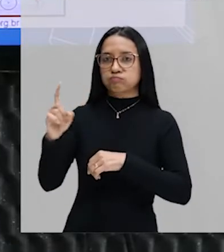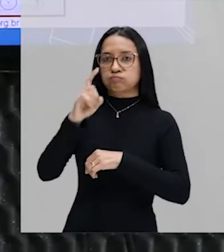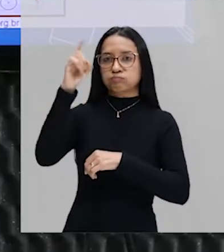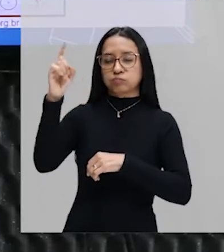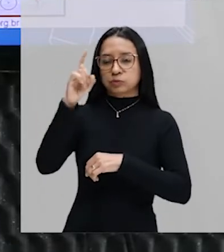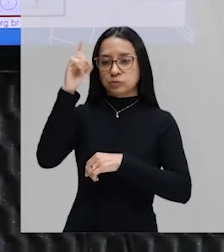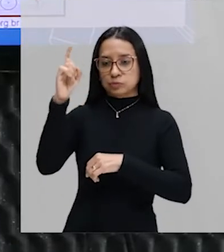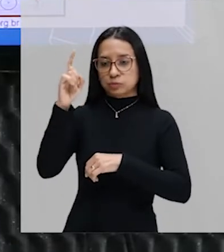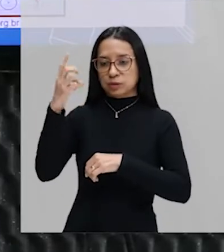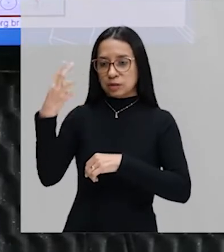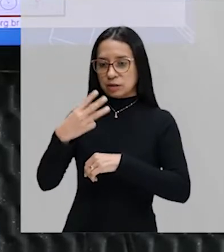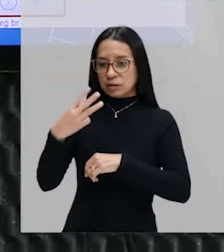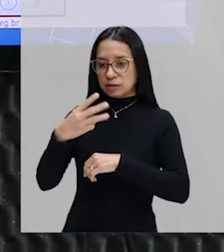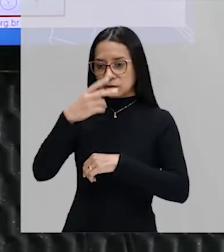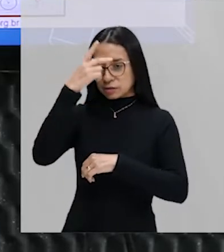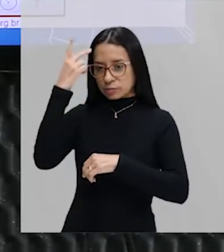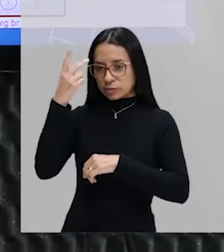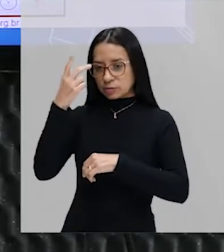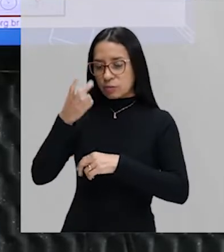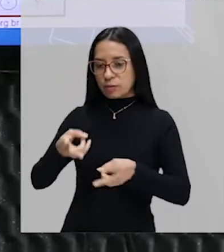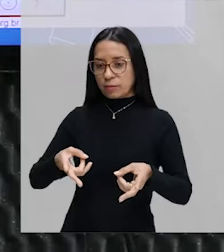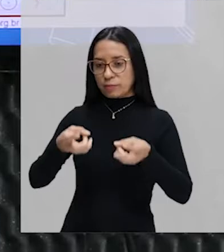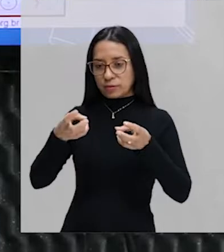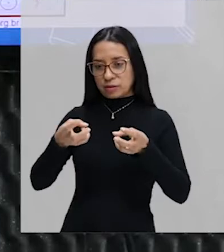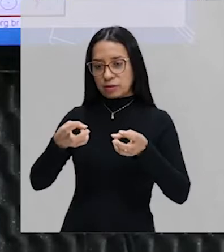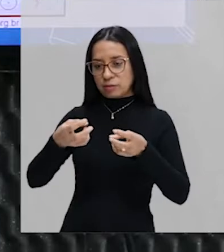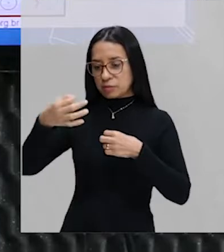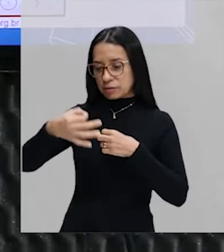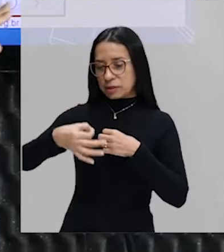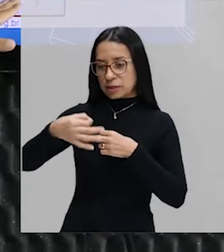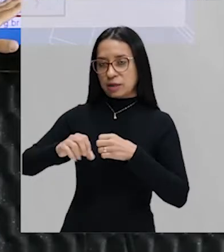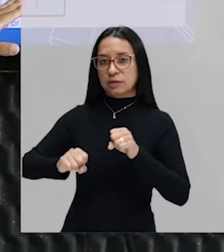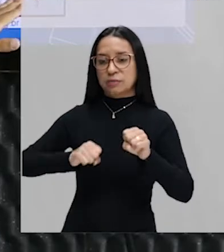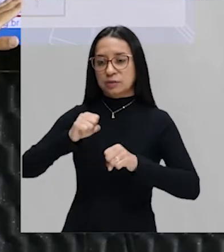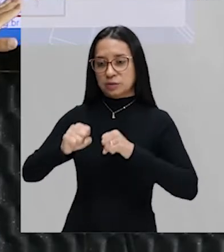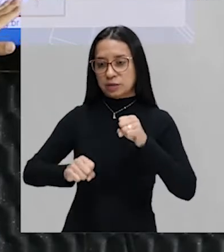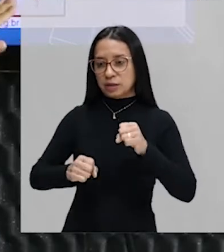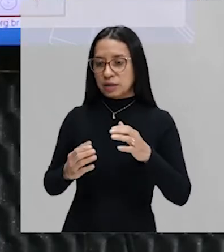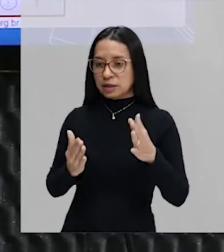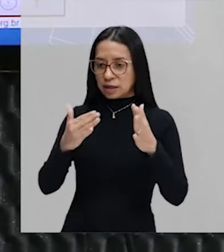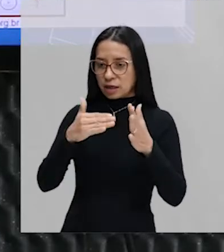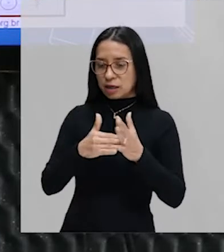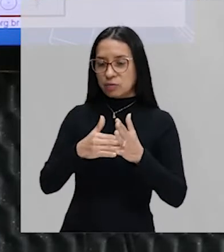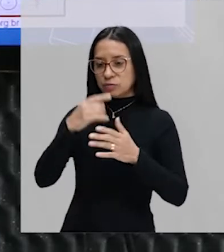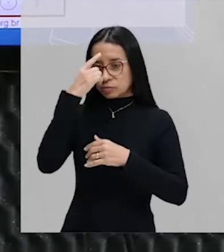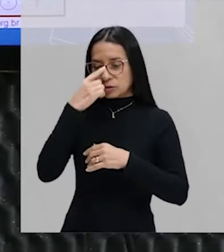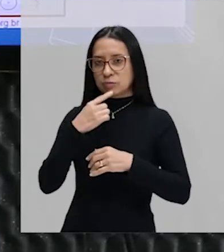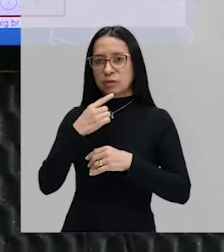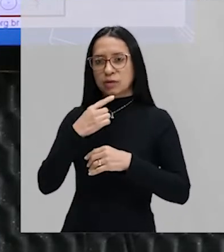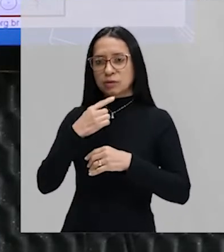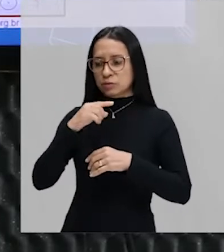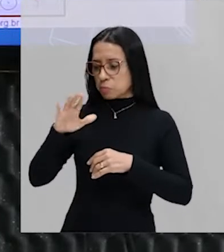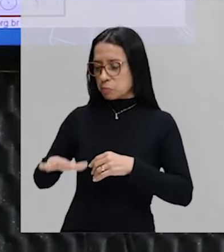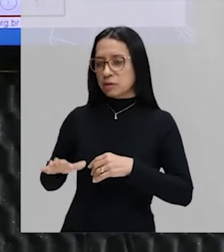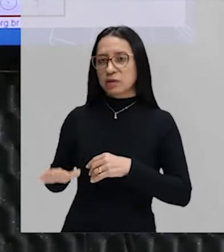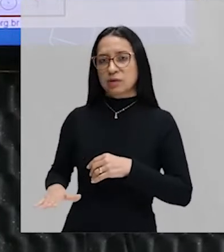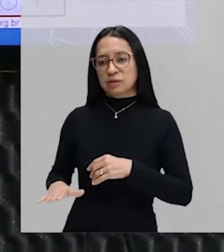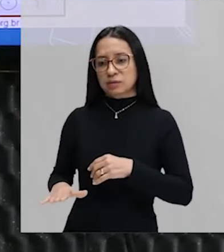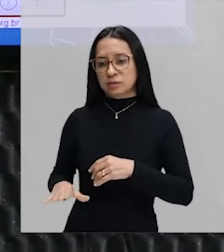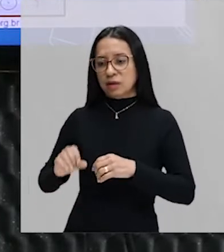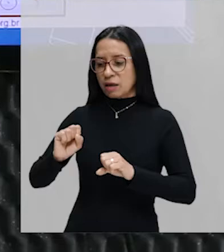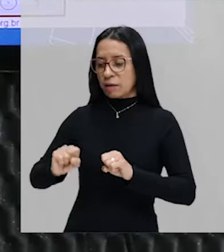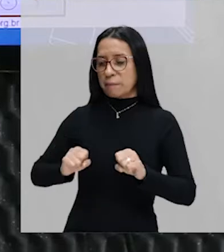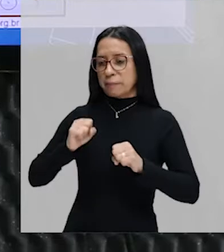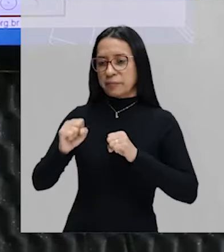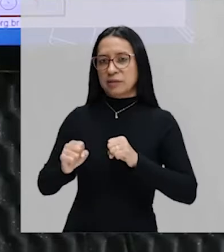estatura. A terceira moça, ó, percebam que a bicicleta é adequada para ela. E já na última imagem é uma criança. A bicicleta ela é bem